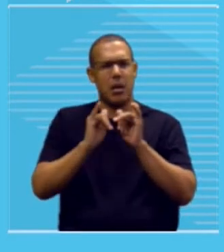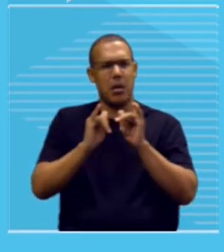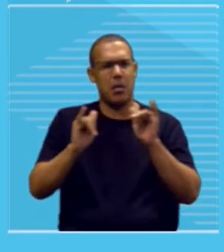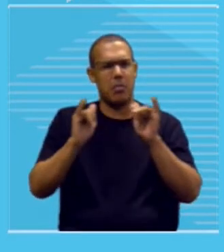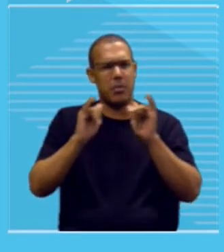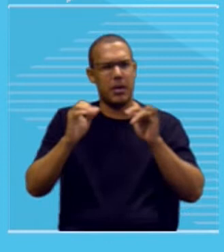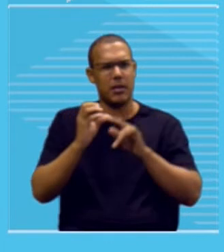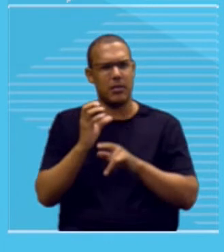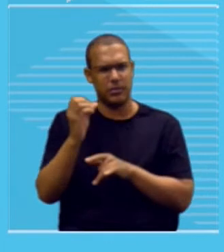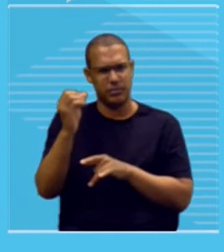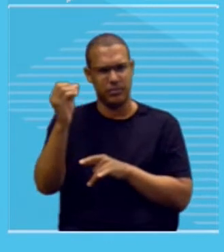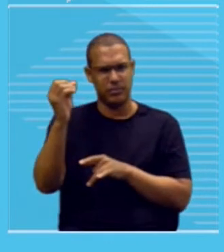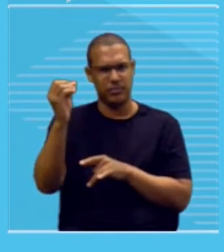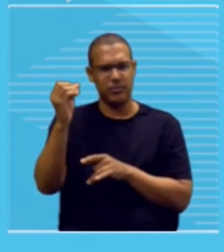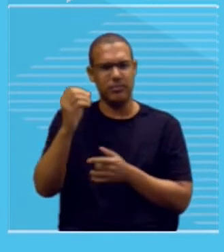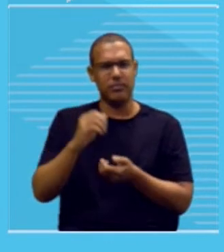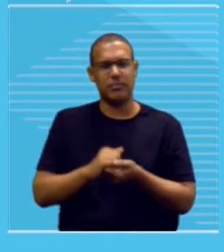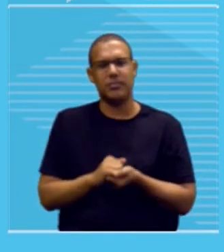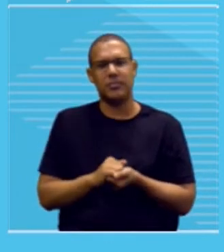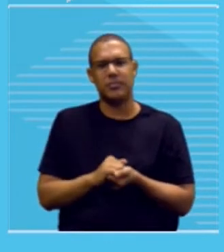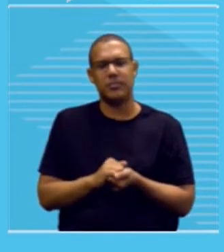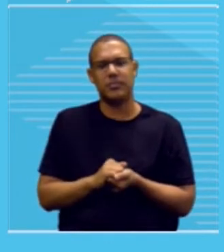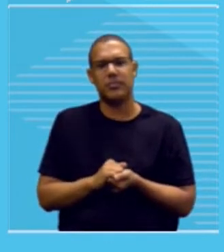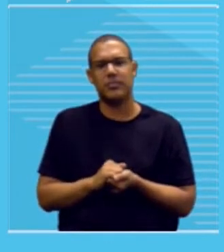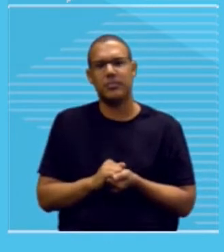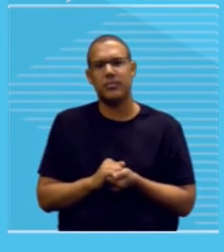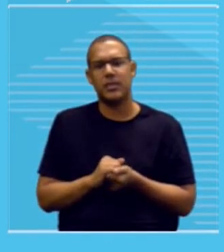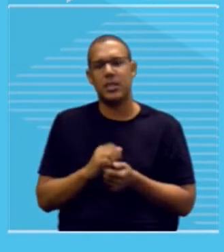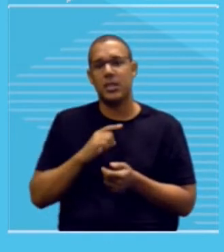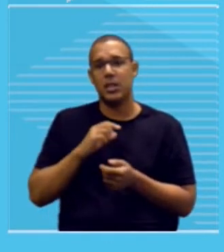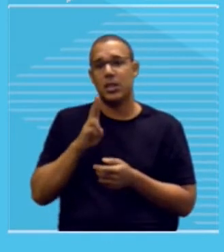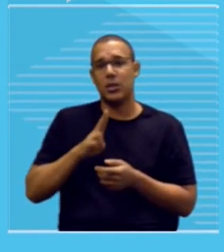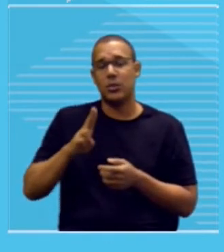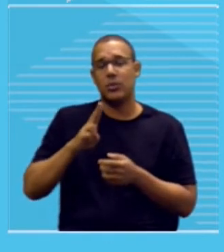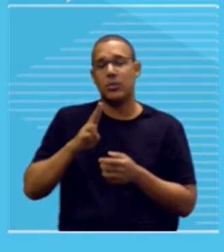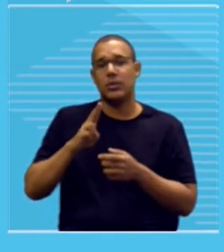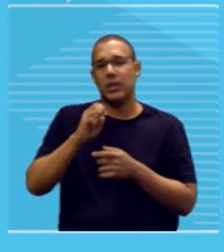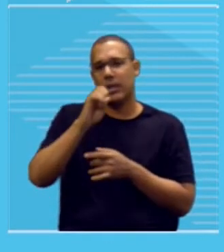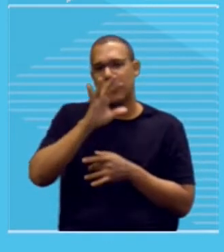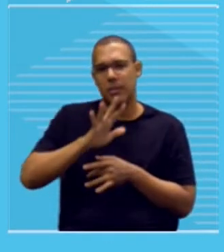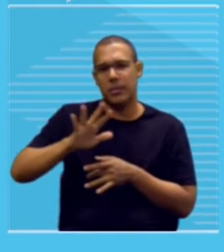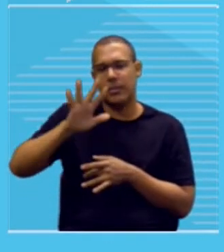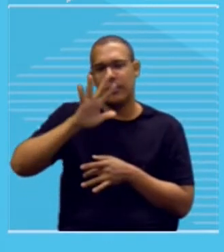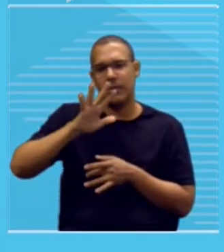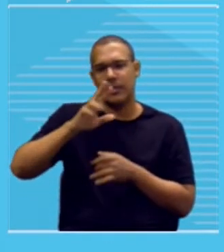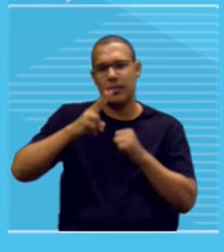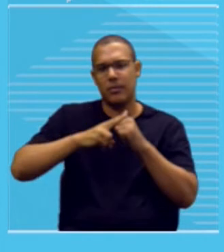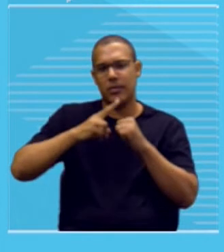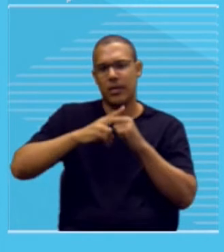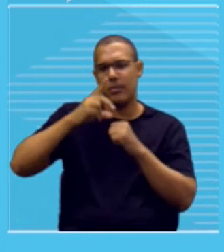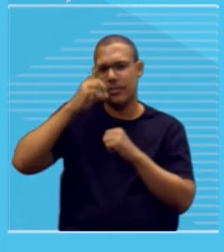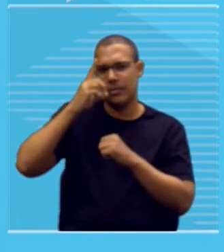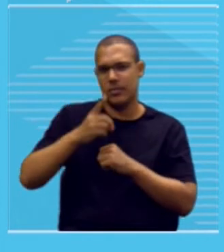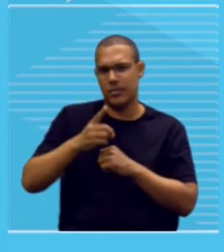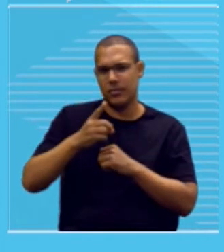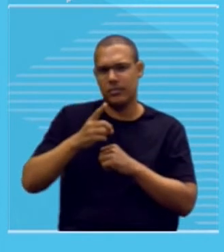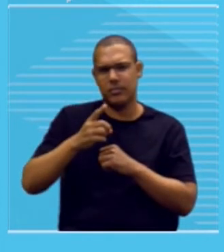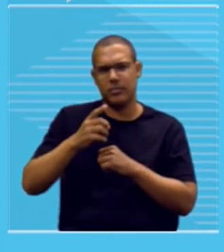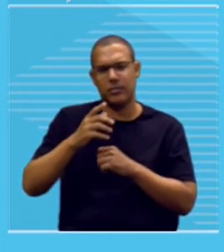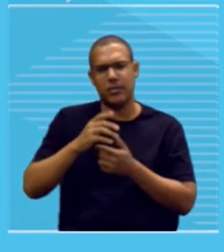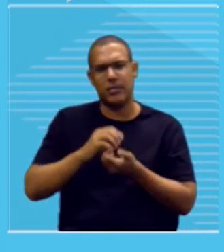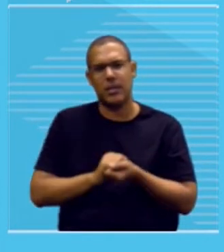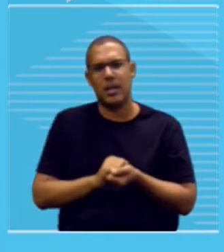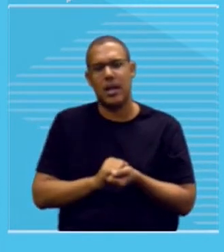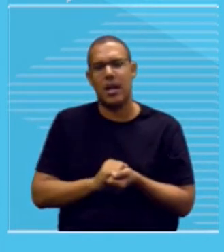de viagens e se apoia em Recursos como imagens e verbos do imperativo já a letra B